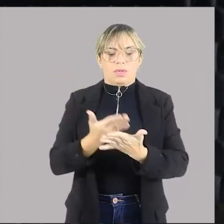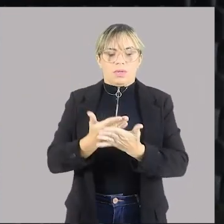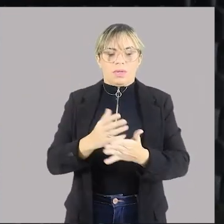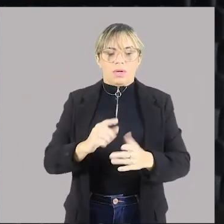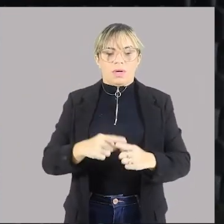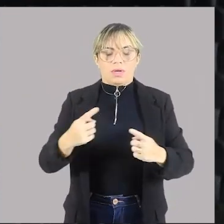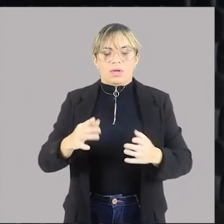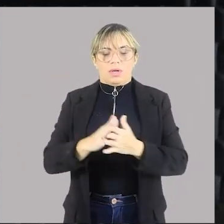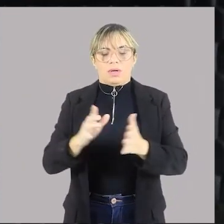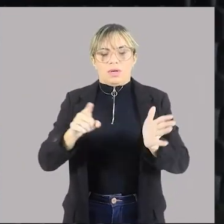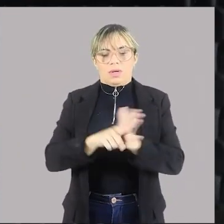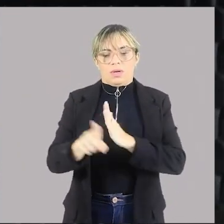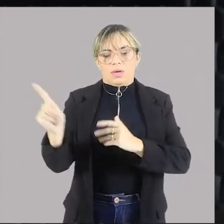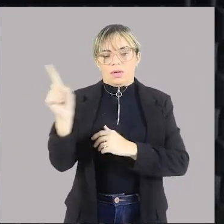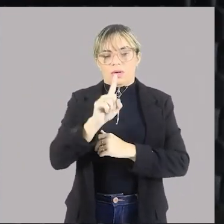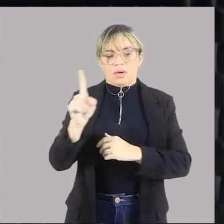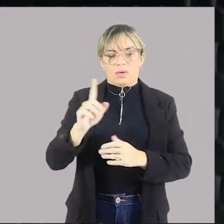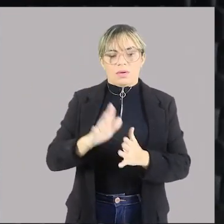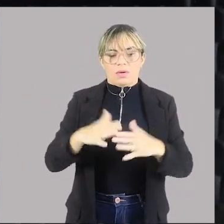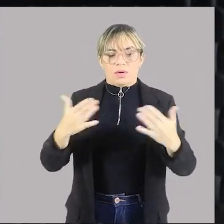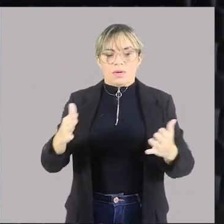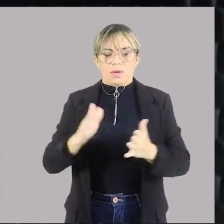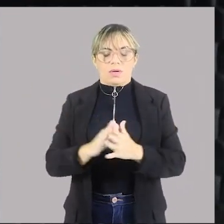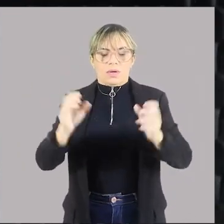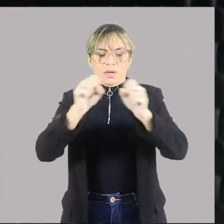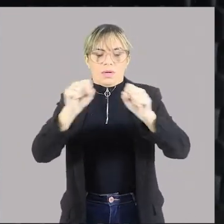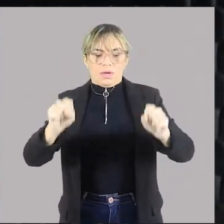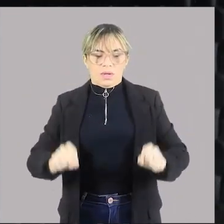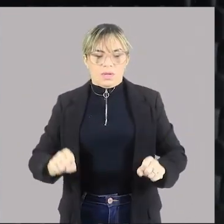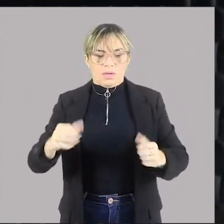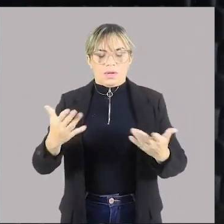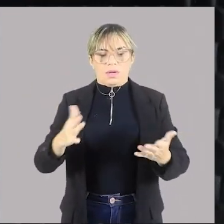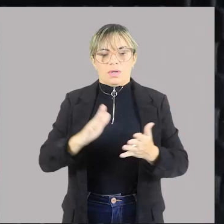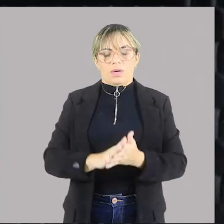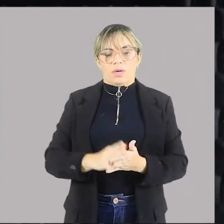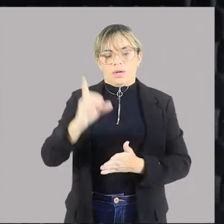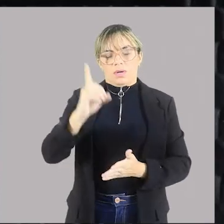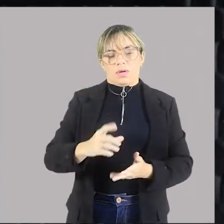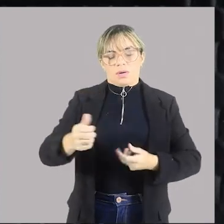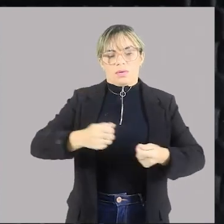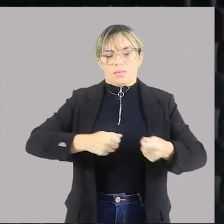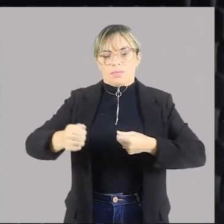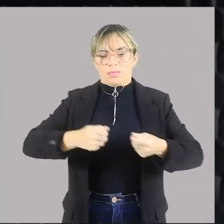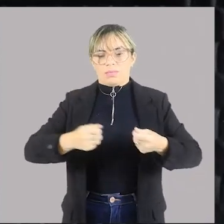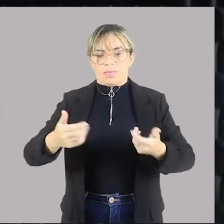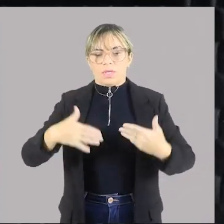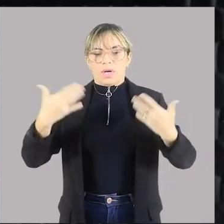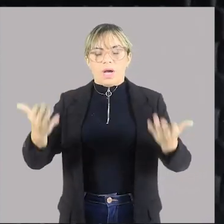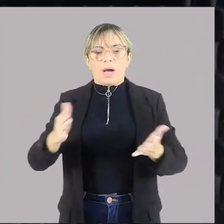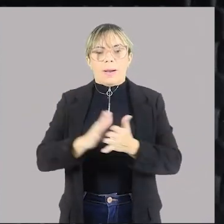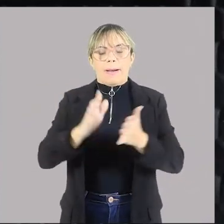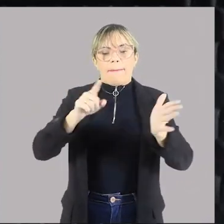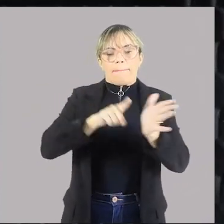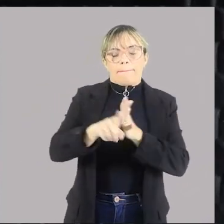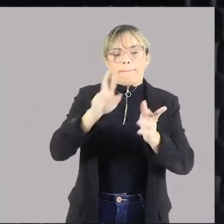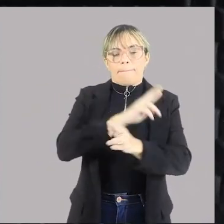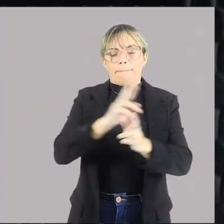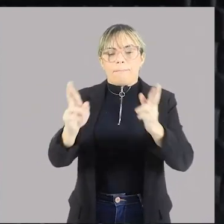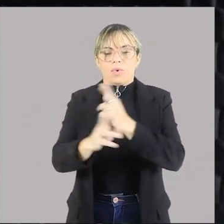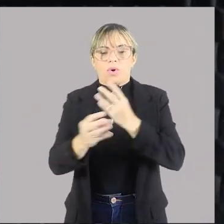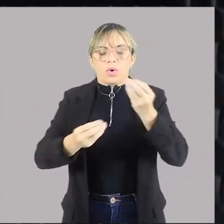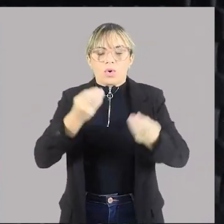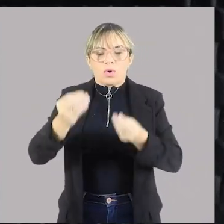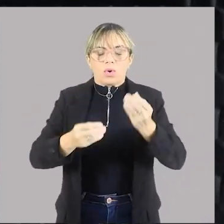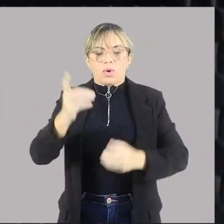pergunta, perfeito? Não estamos tratando a respeito de sistemas do direito administrativo. A questão nos pergunta a respeito de como o